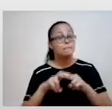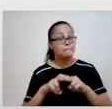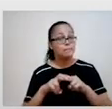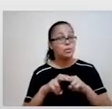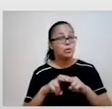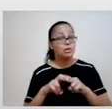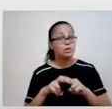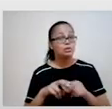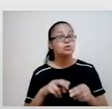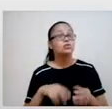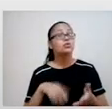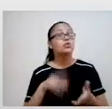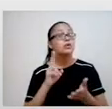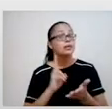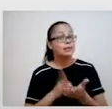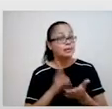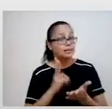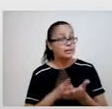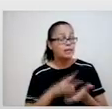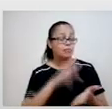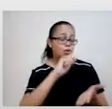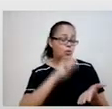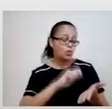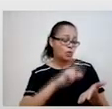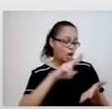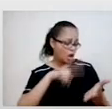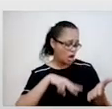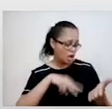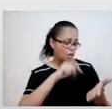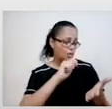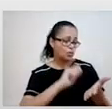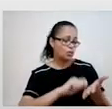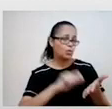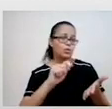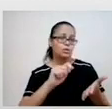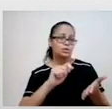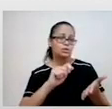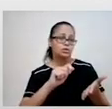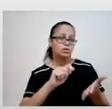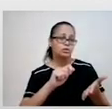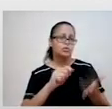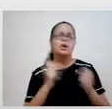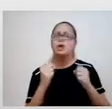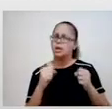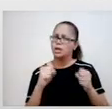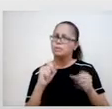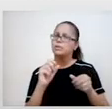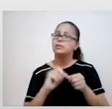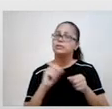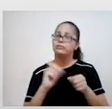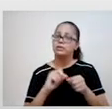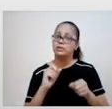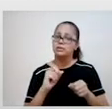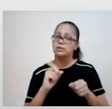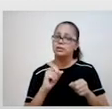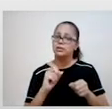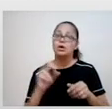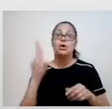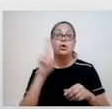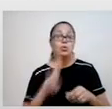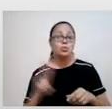ser corrigido, né? Ele deve ser lido e corrigido. Quais são essas exigências que vocês têm que verificar no texto de vocês? O uso